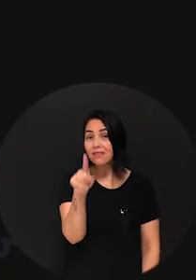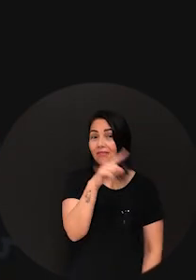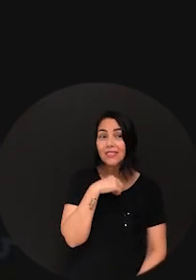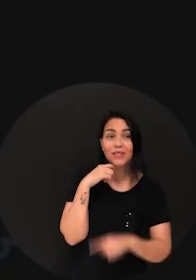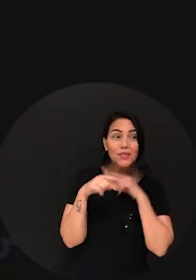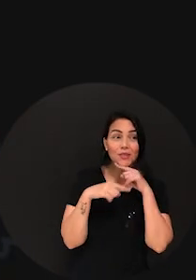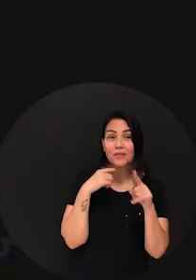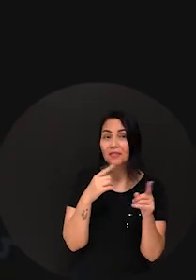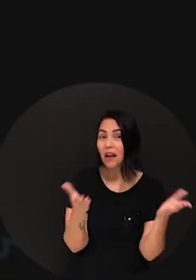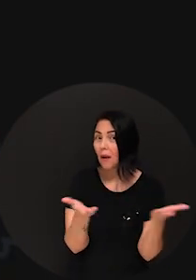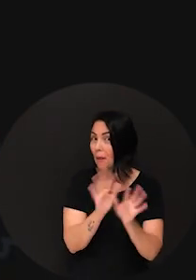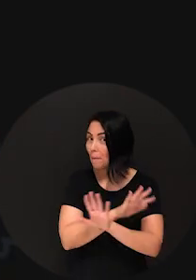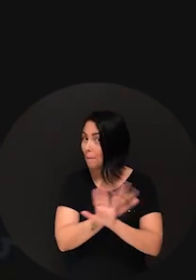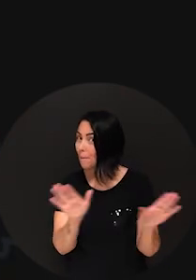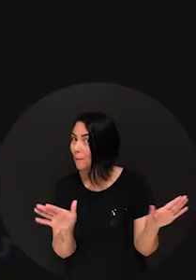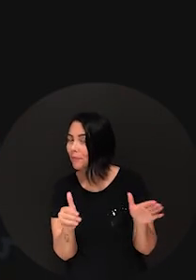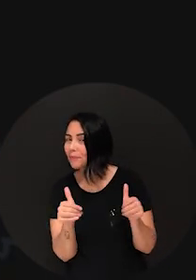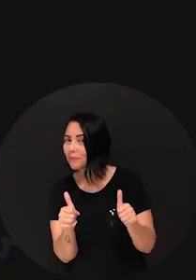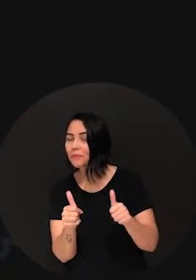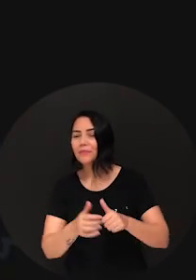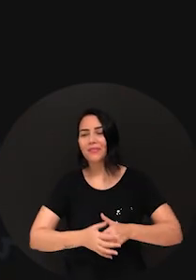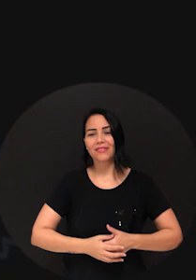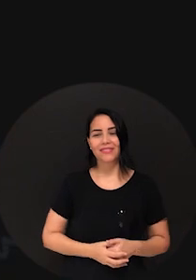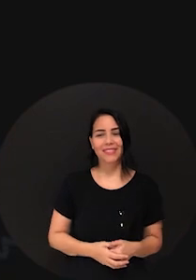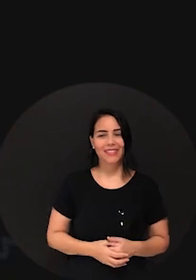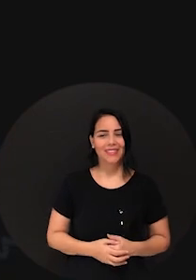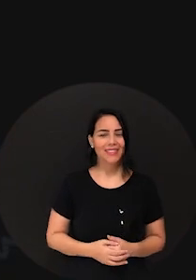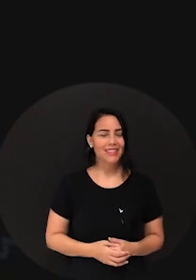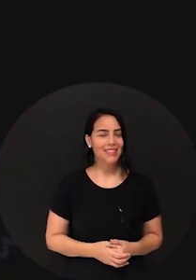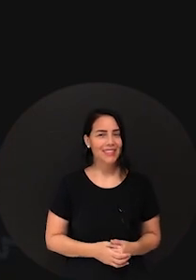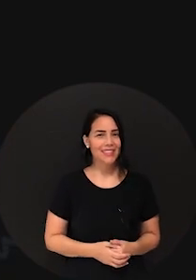mais nenhuma, hein? É isso aí.